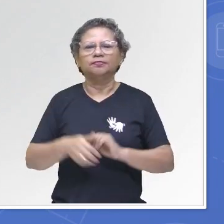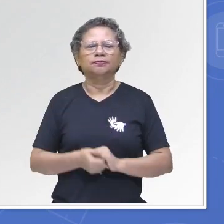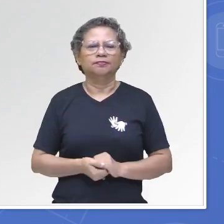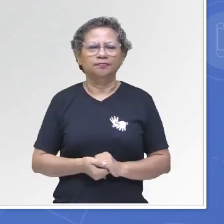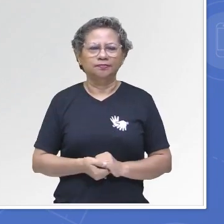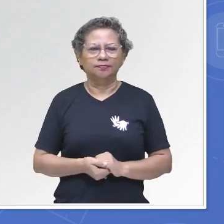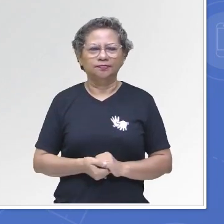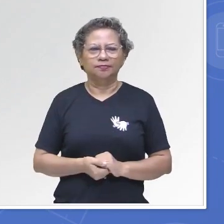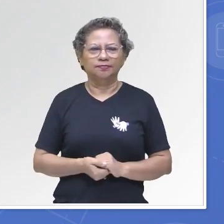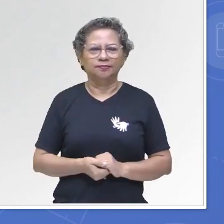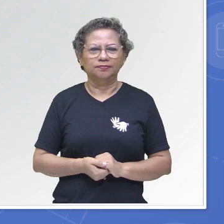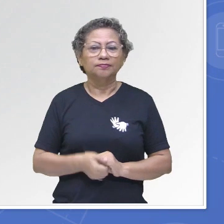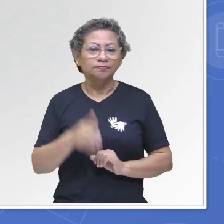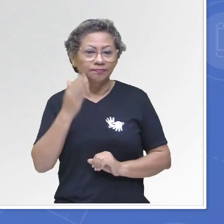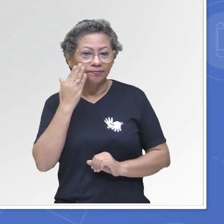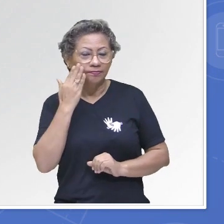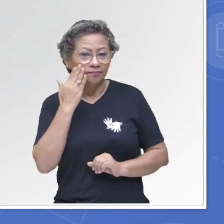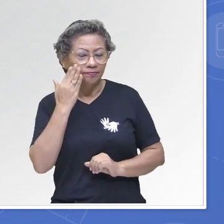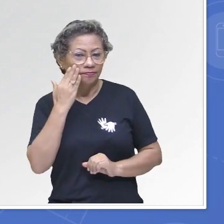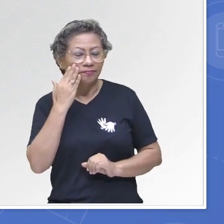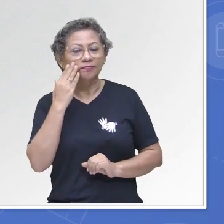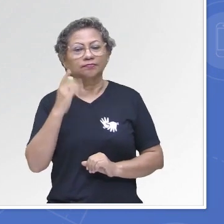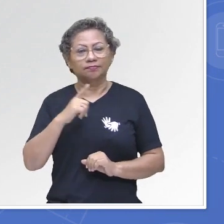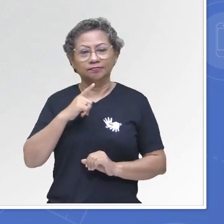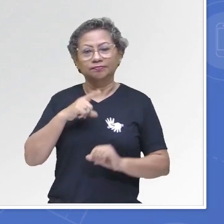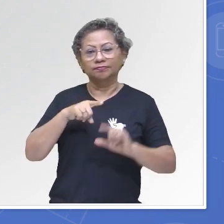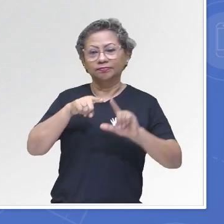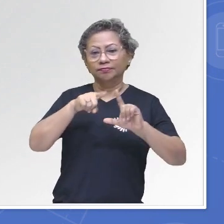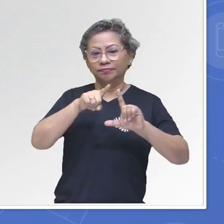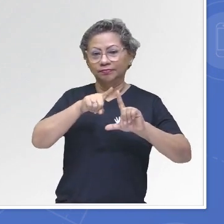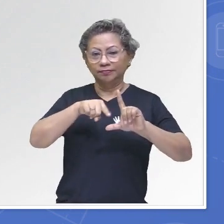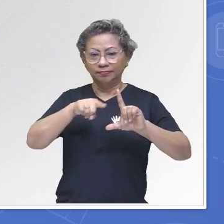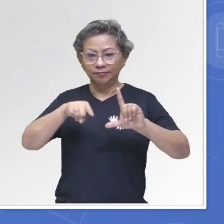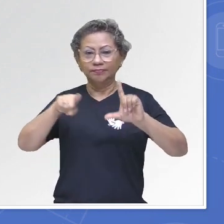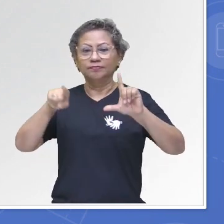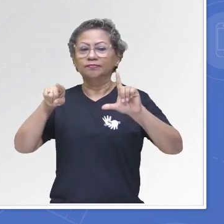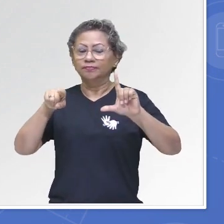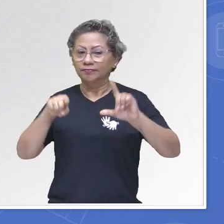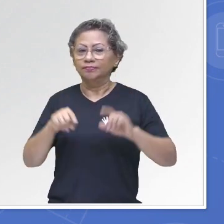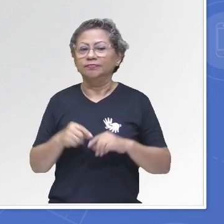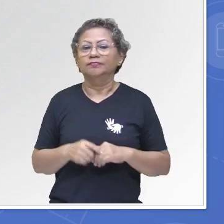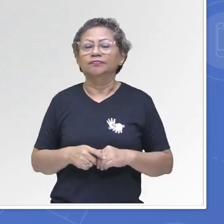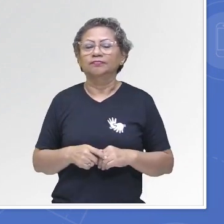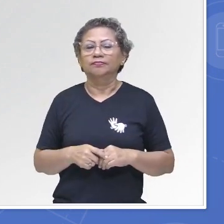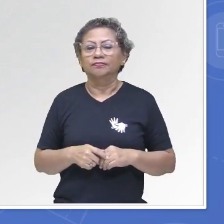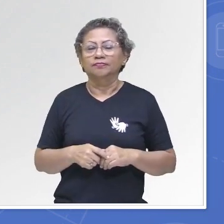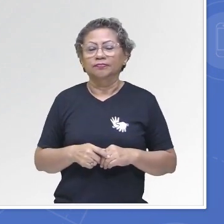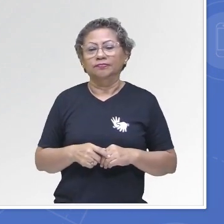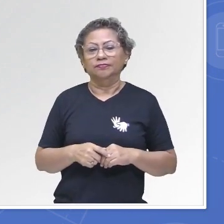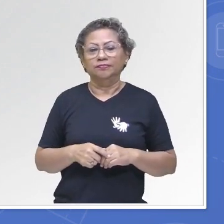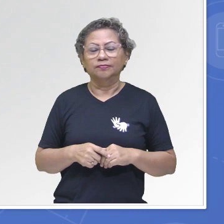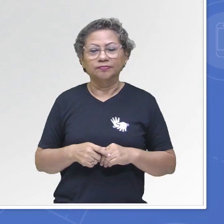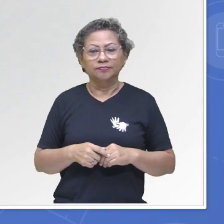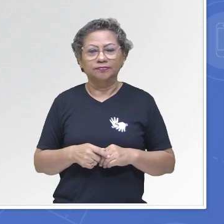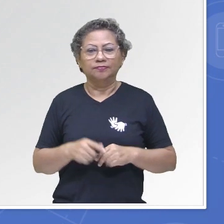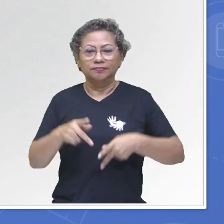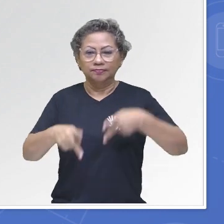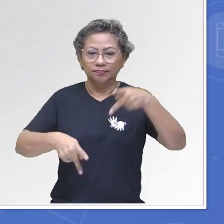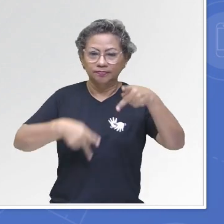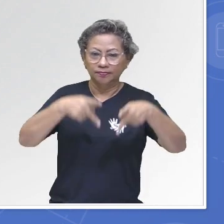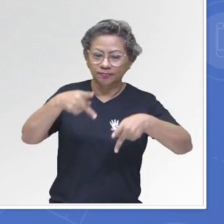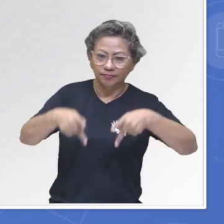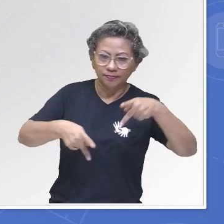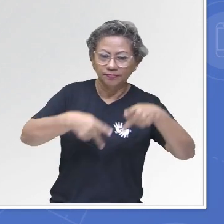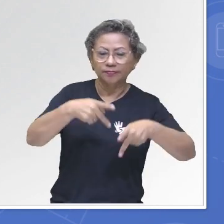Nós temos aí a estatística, né? Aqui nós vamos trabalhar um pouco a população e a amostra,